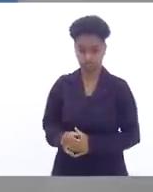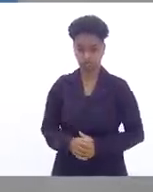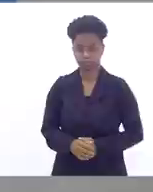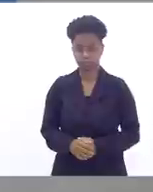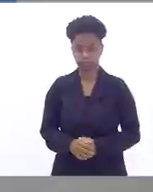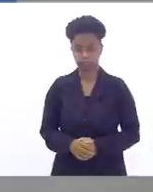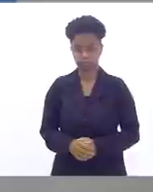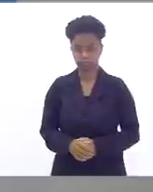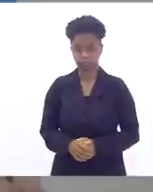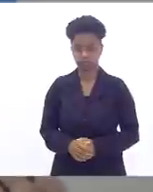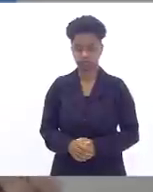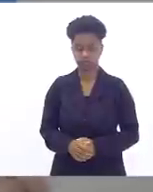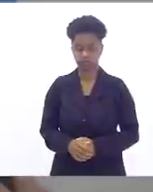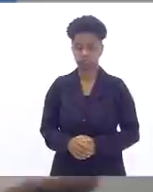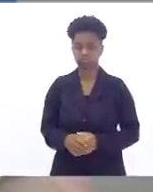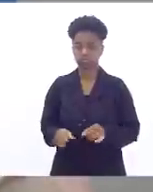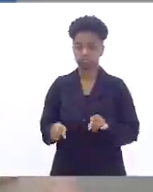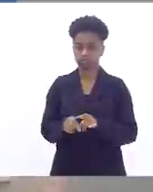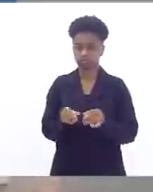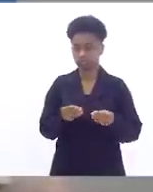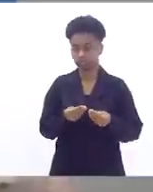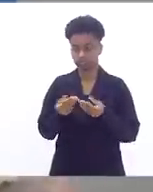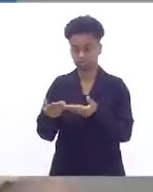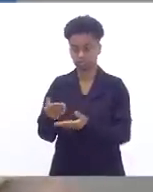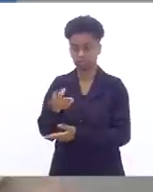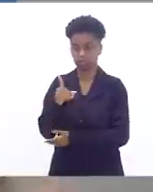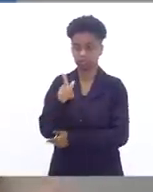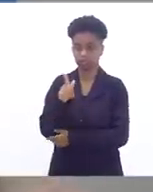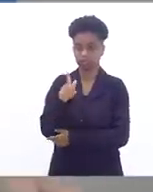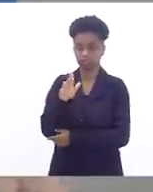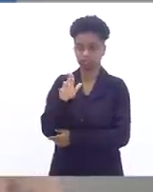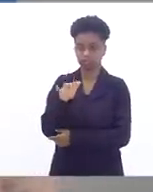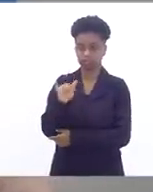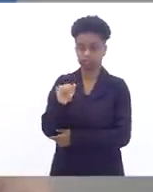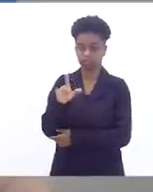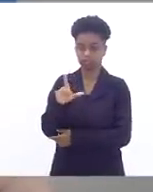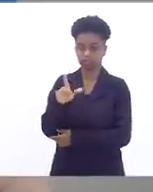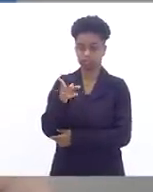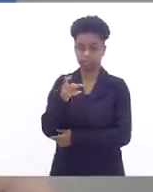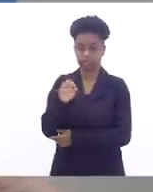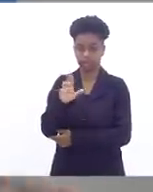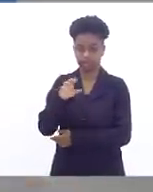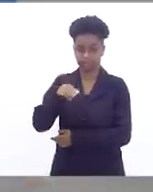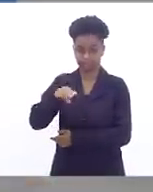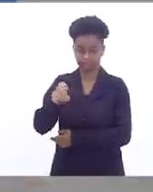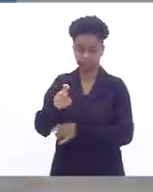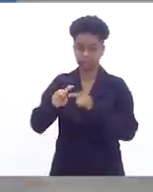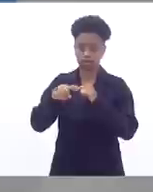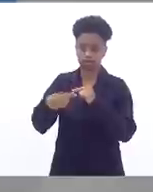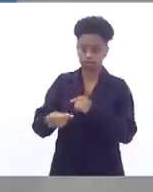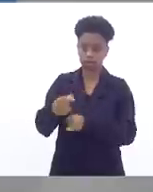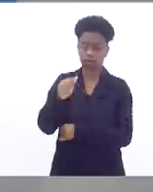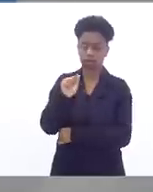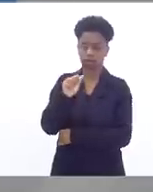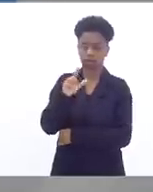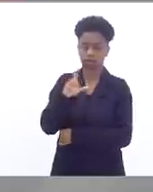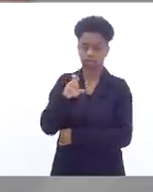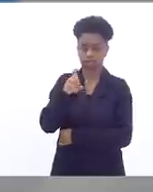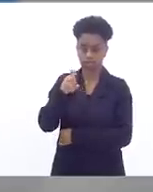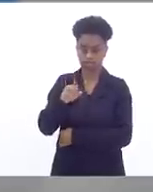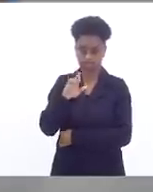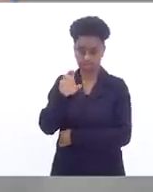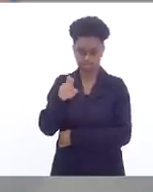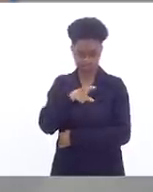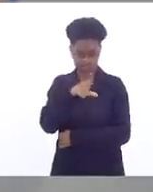aí já passando para o Dr Guilherme e em seguida para o Dr Alexandre prefere assim